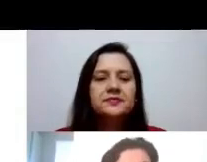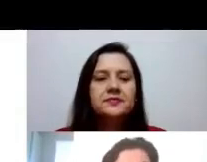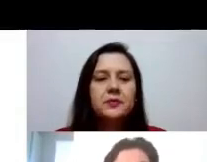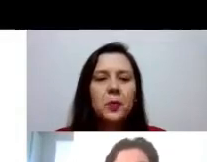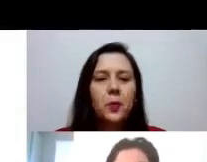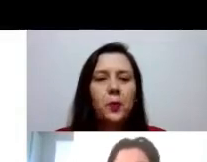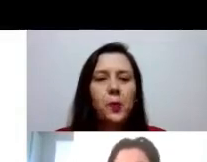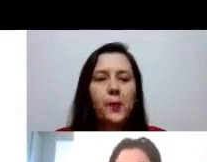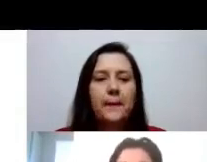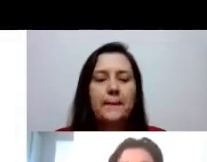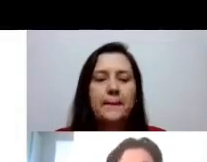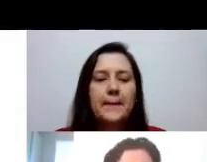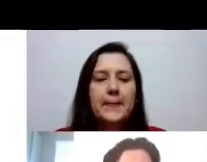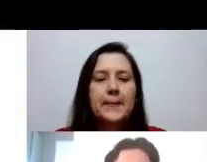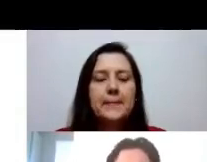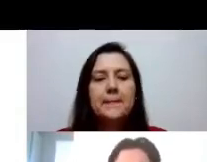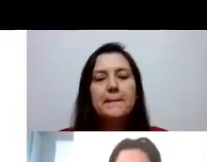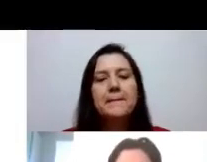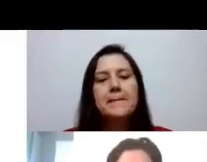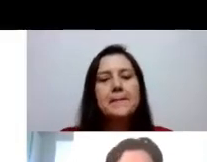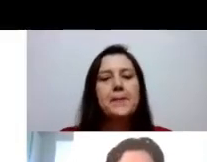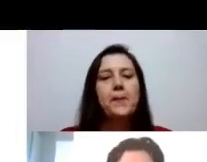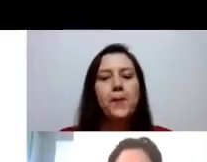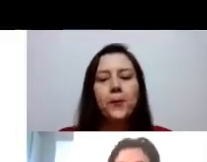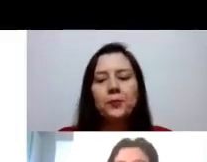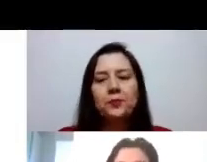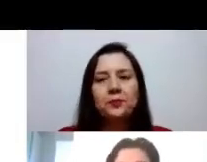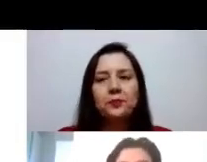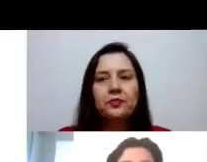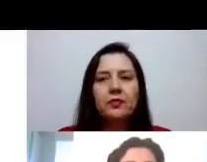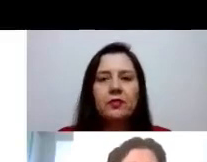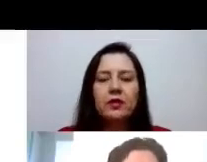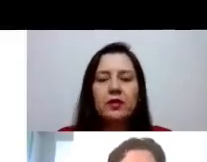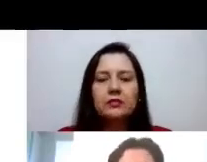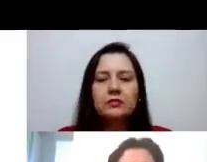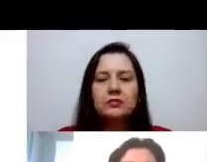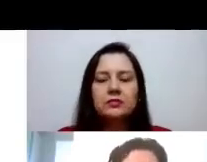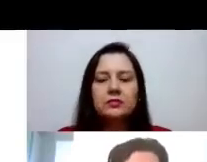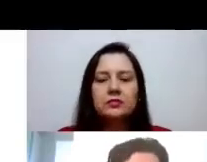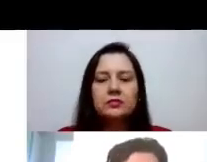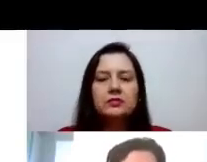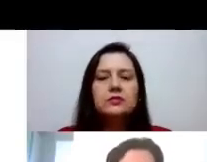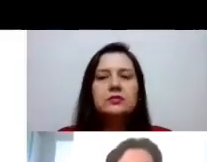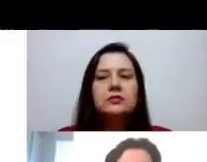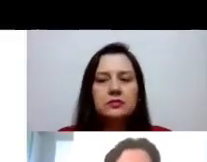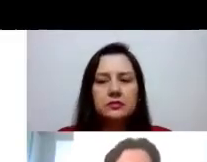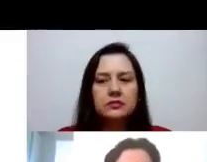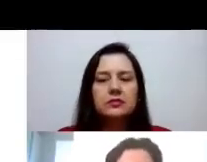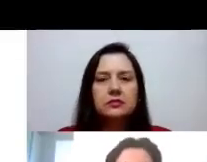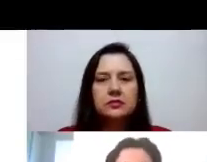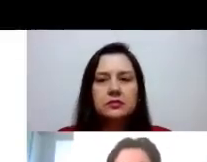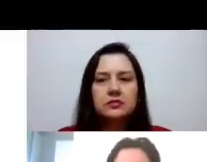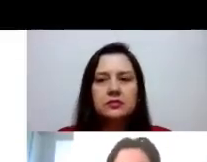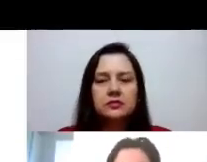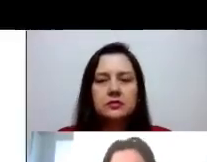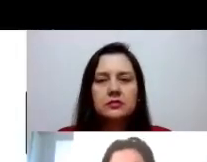nós utilizamos para compras, seja essas por licitação ou por dispensa, os convênios, as prestações de contas com o terceiro setor, que são as entidades